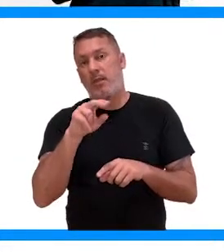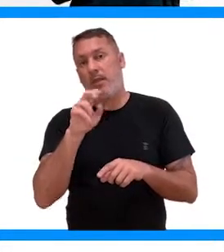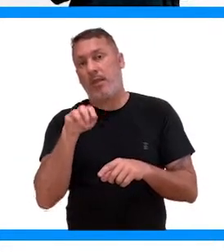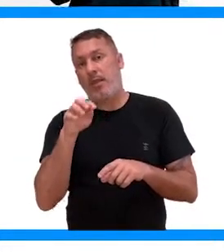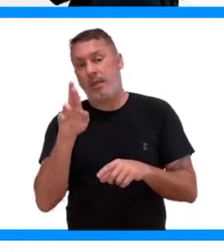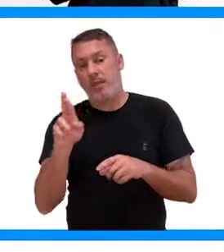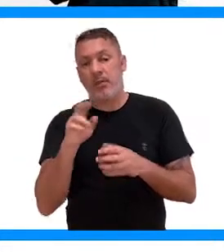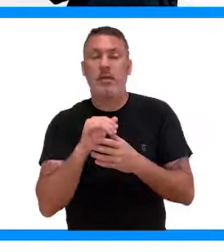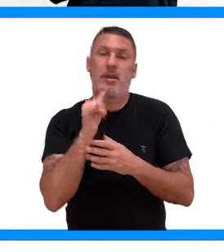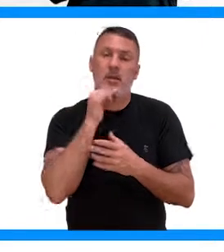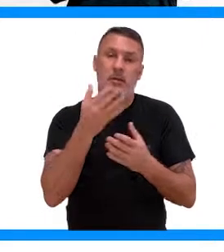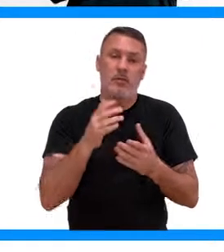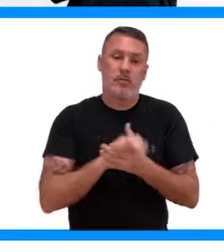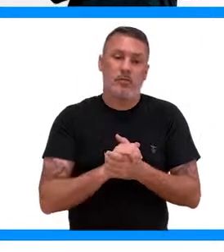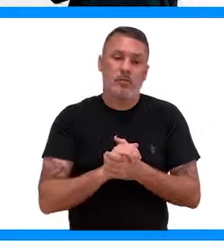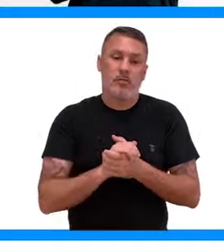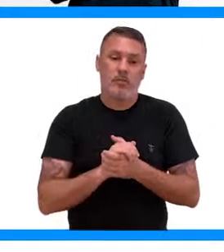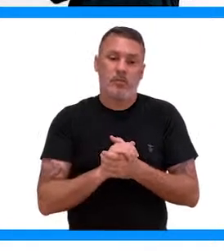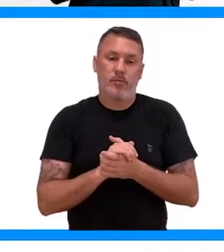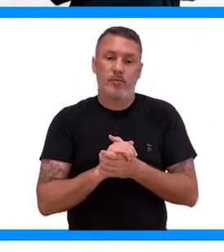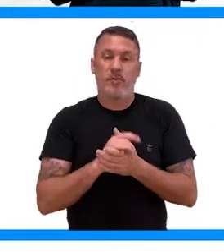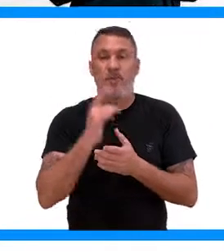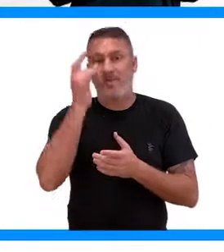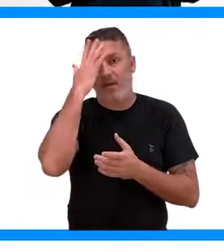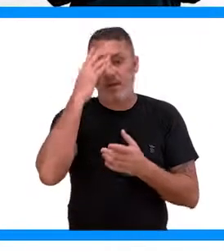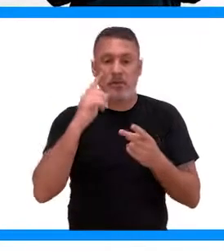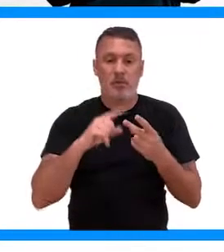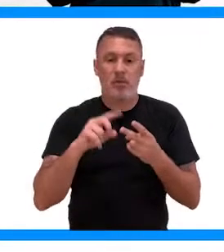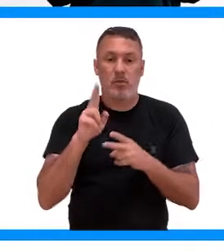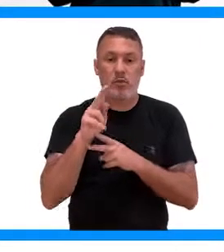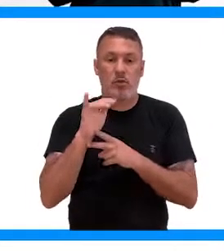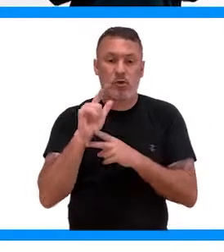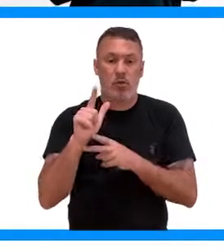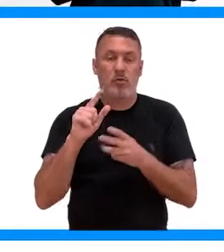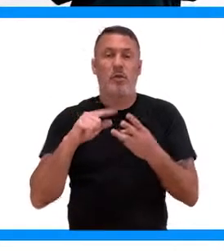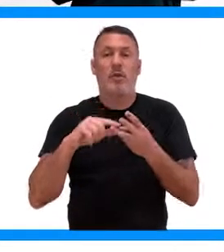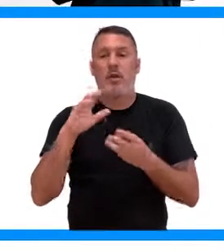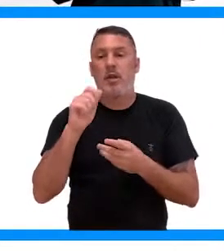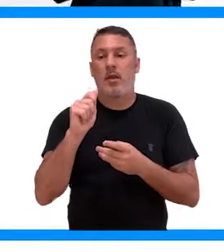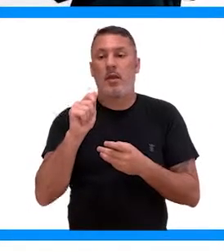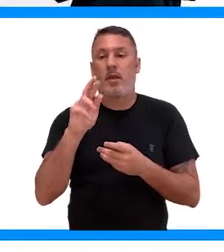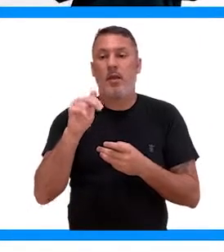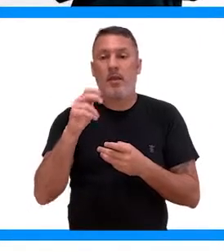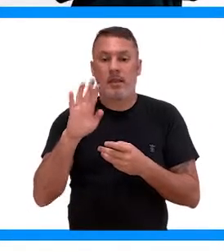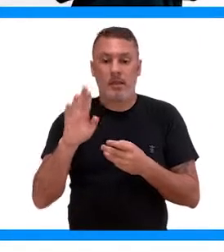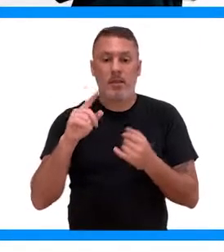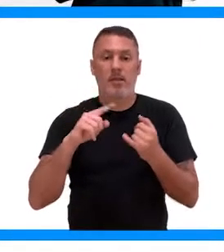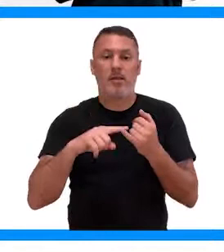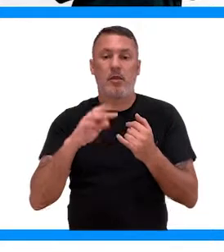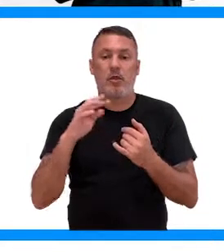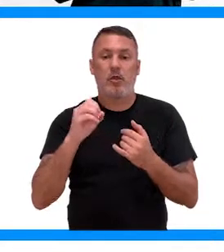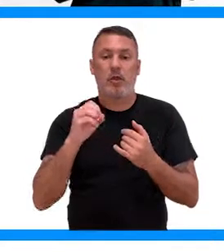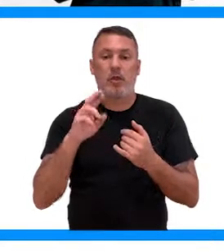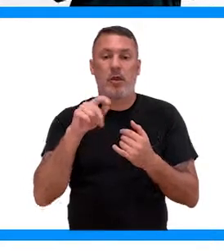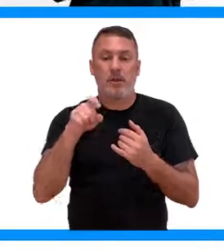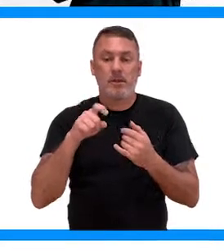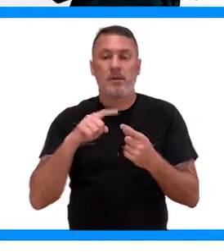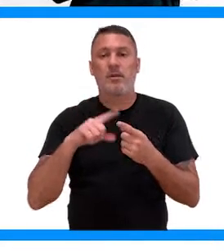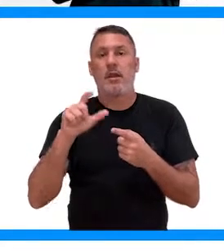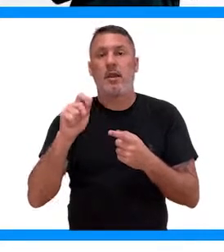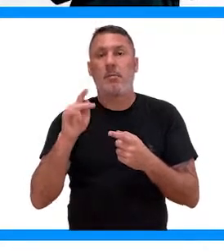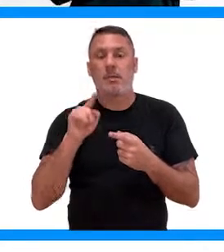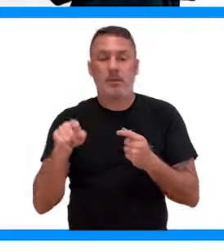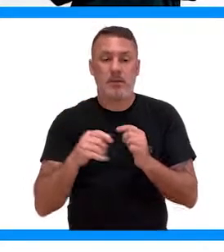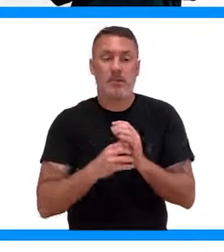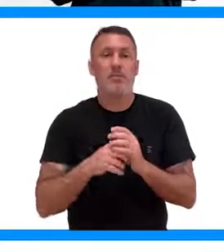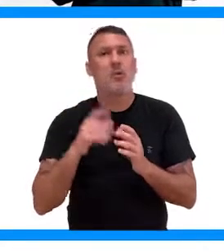N ou em S. Exemplos: fácil, útil, caráter, tórax, lápis. Olha